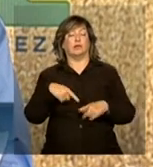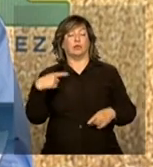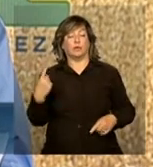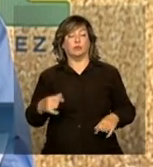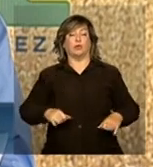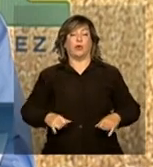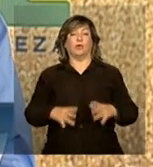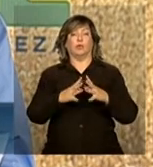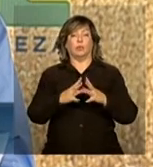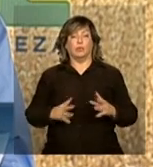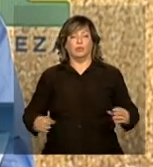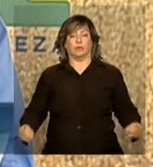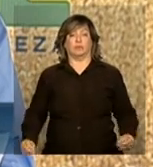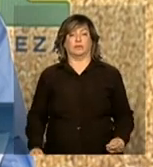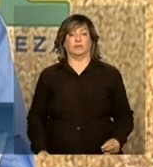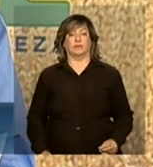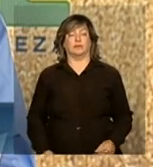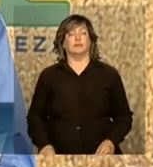brasileira.